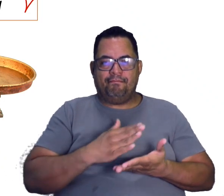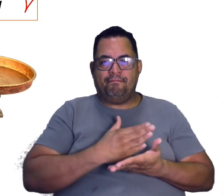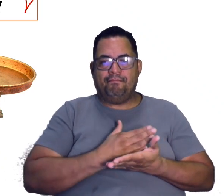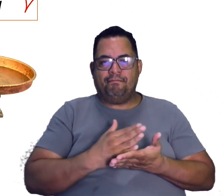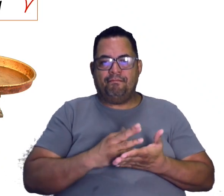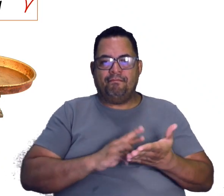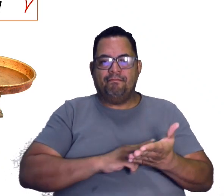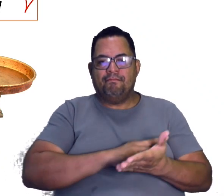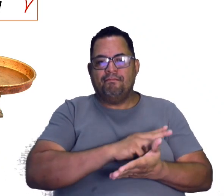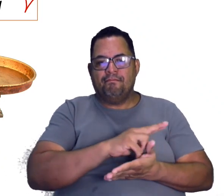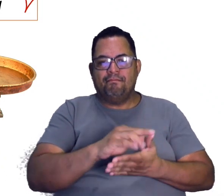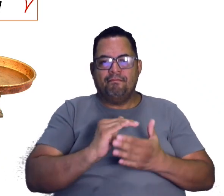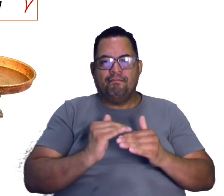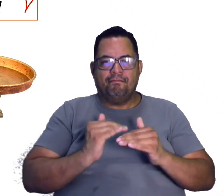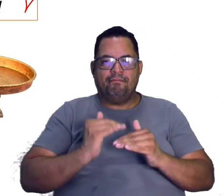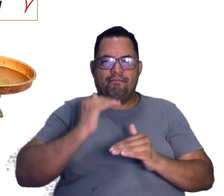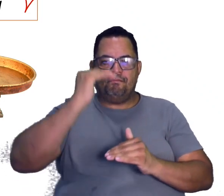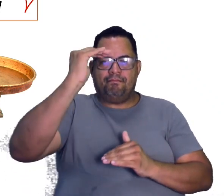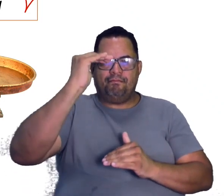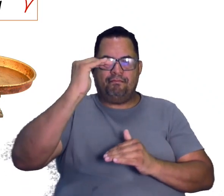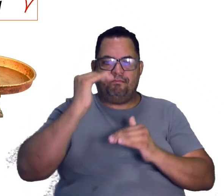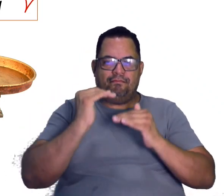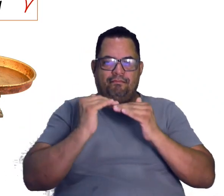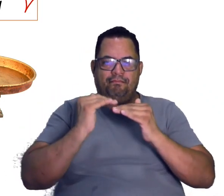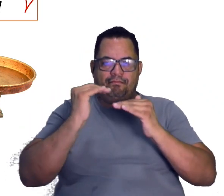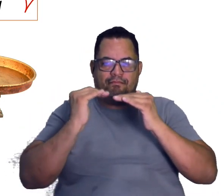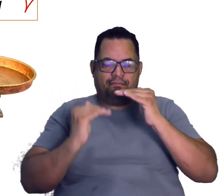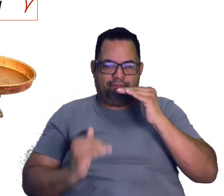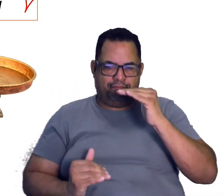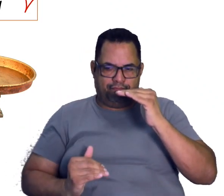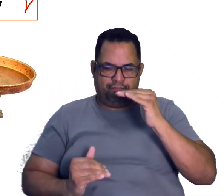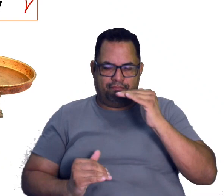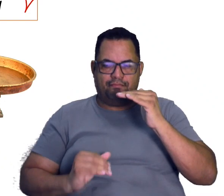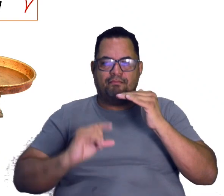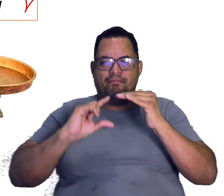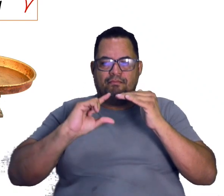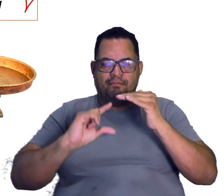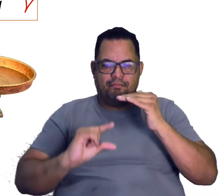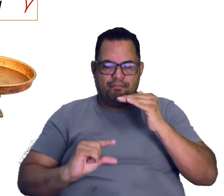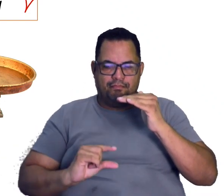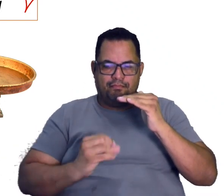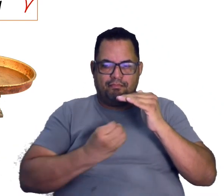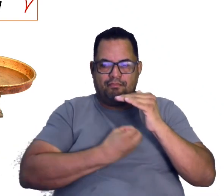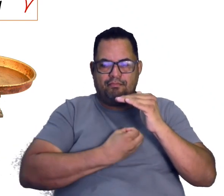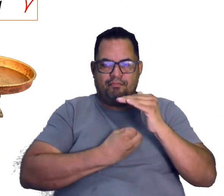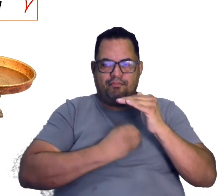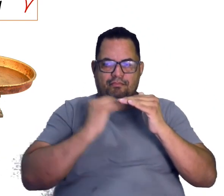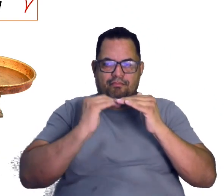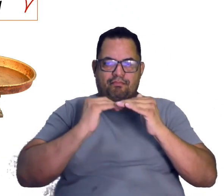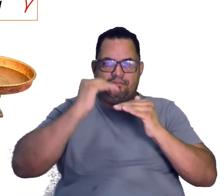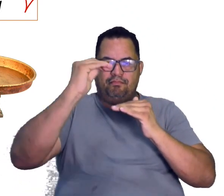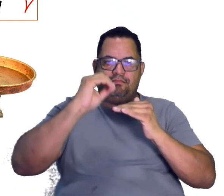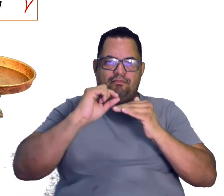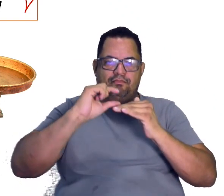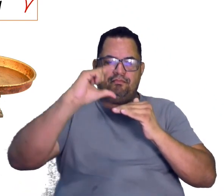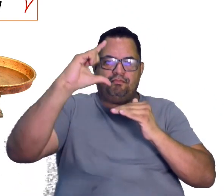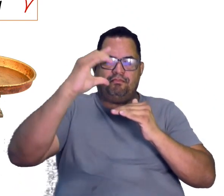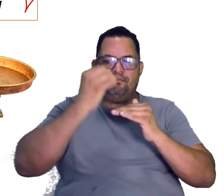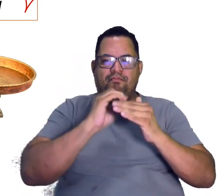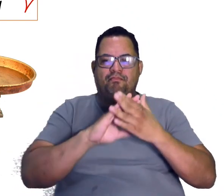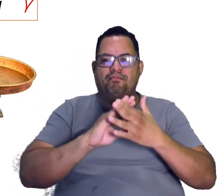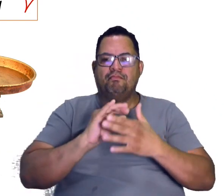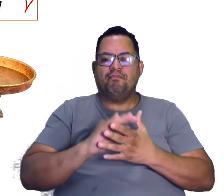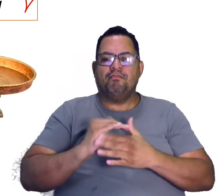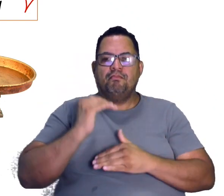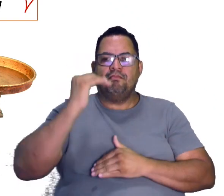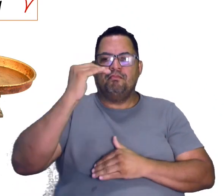temos múltiplos e submúltiplos. Aqueles que são menores, valores, submúltiplos. Que são maiores, são chamados